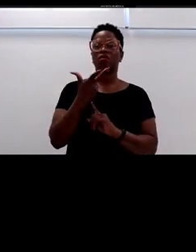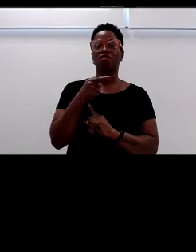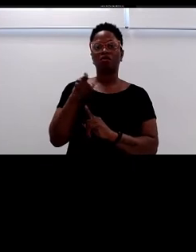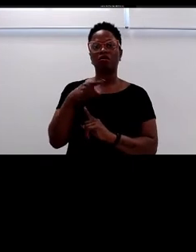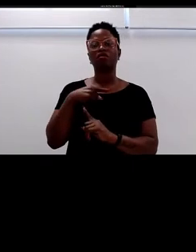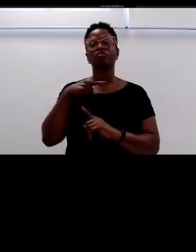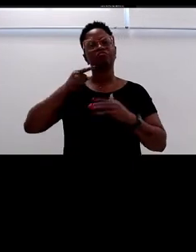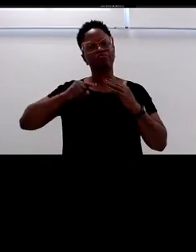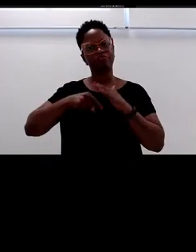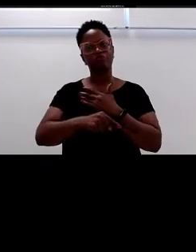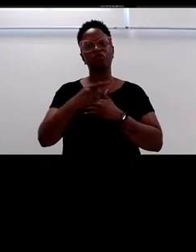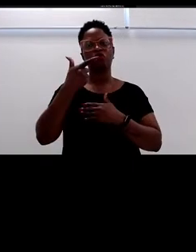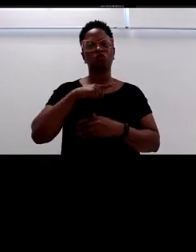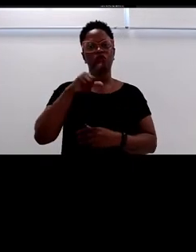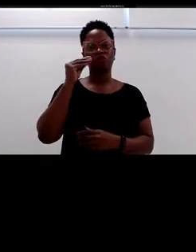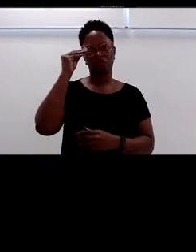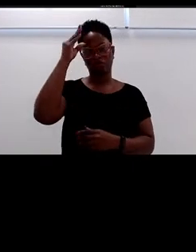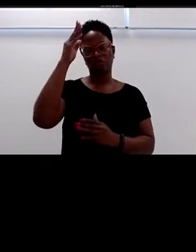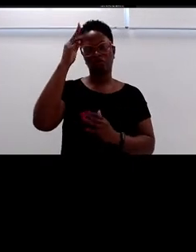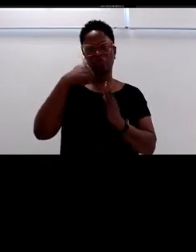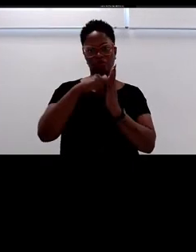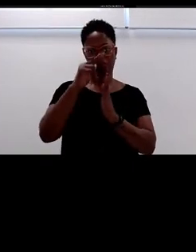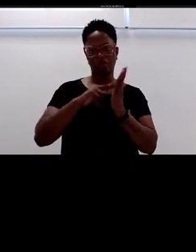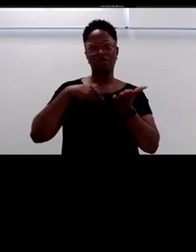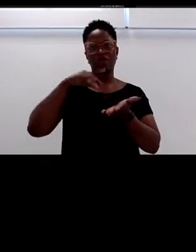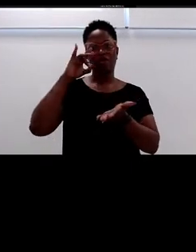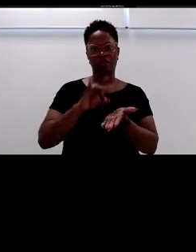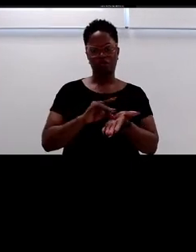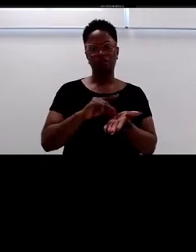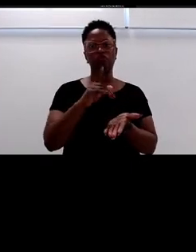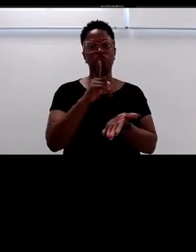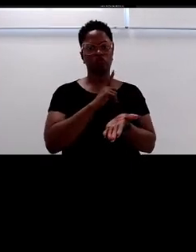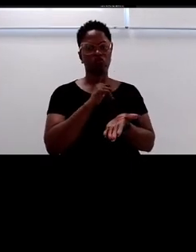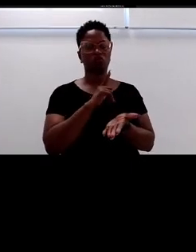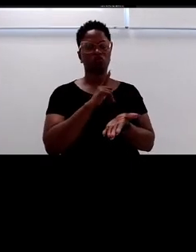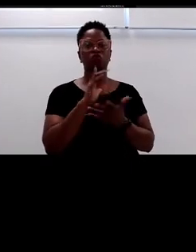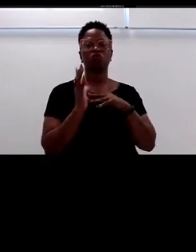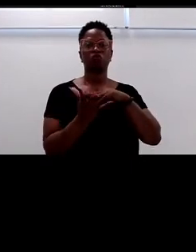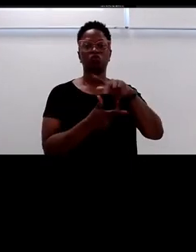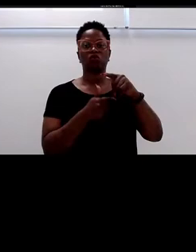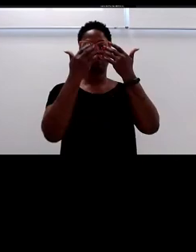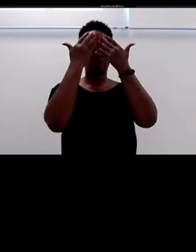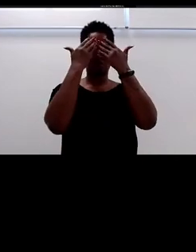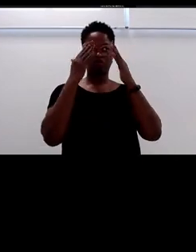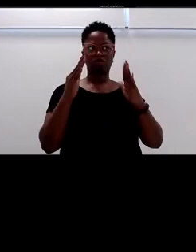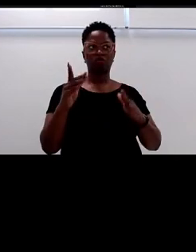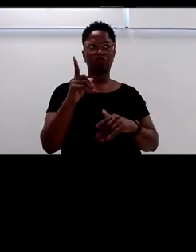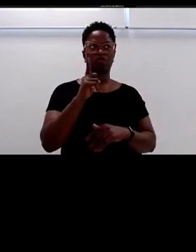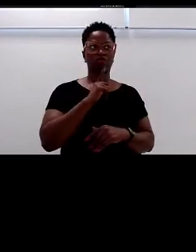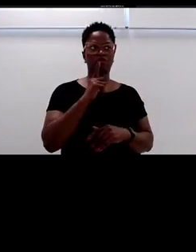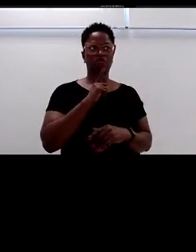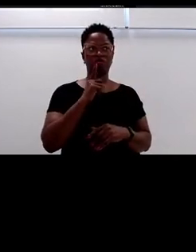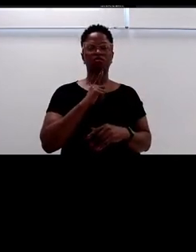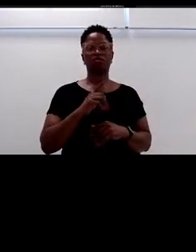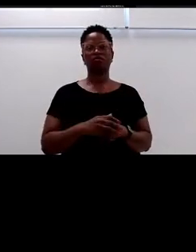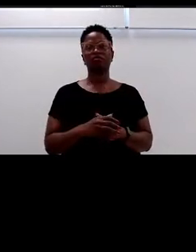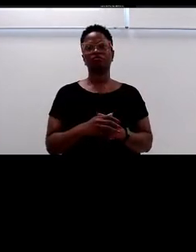aprofundar o conhecimento de pintura. Realmente, um universo para mim surgiu no momento que eu percebi